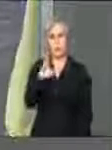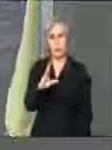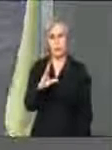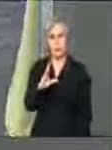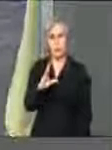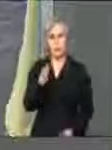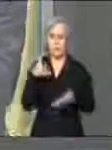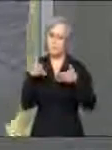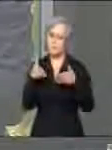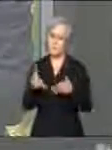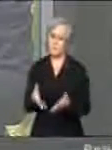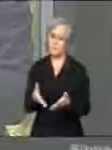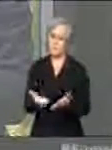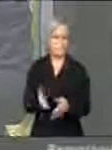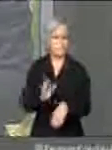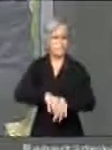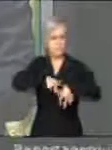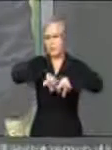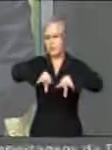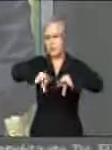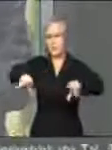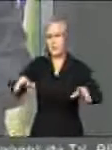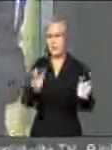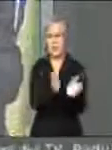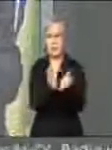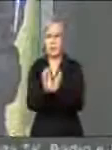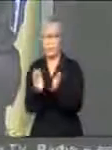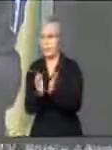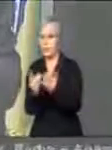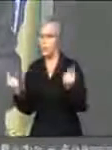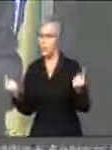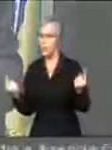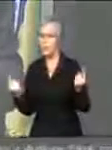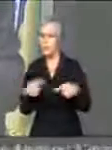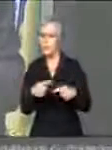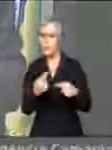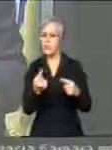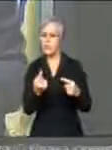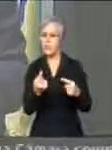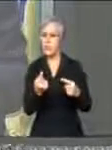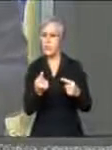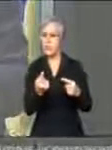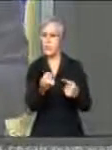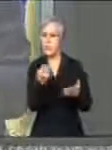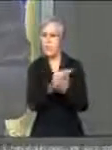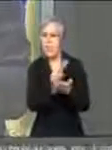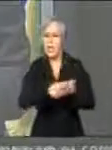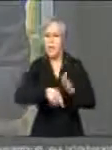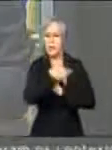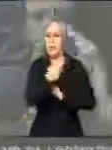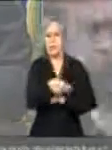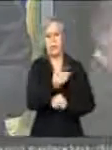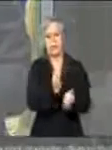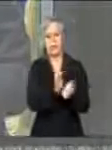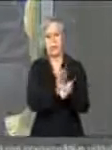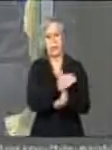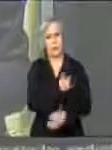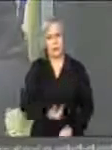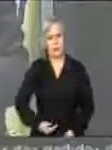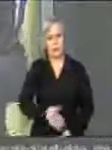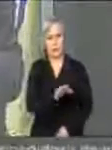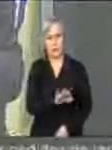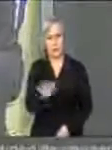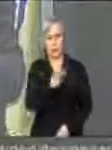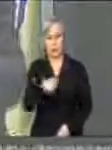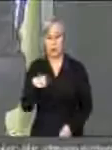nas mais variadas frentes contra o desmando dessa gestão. E chegamos aqui porque